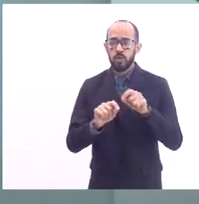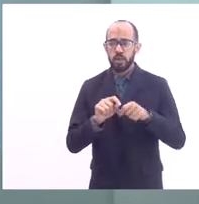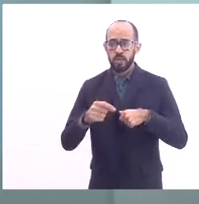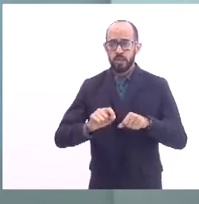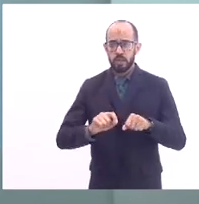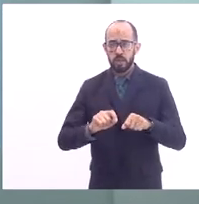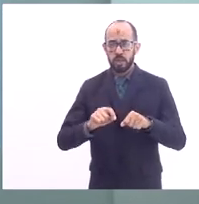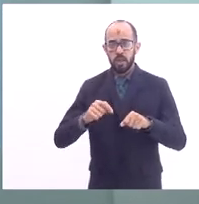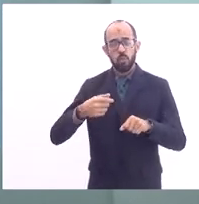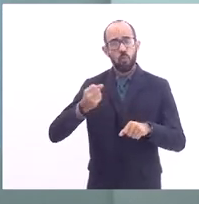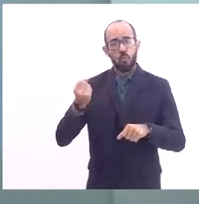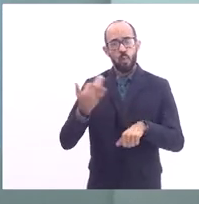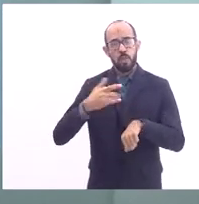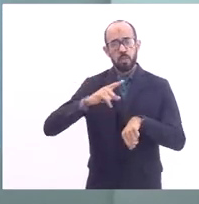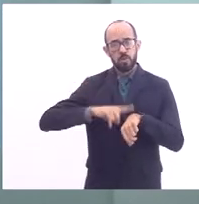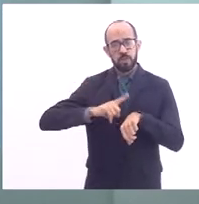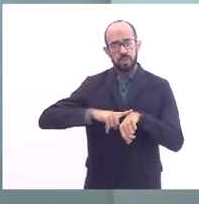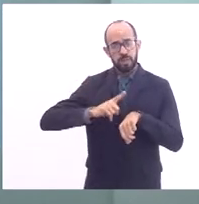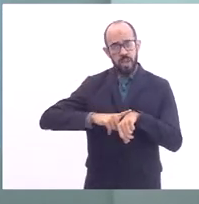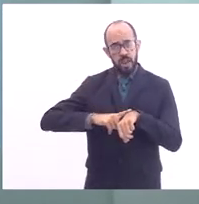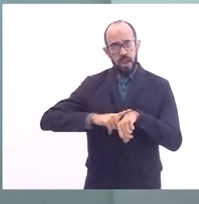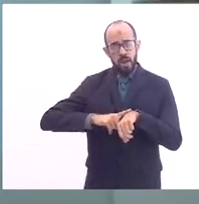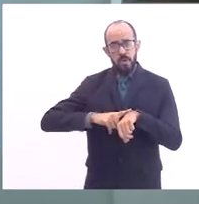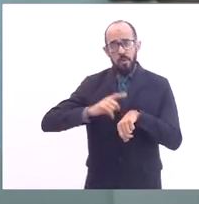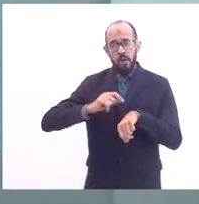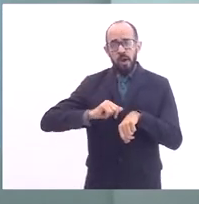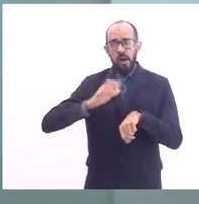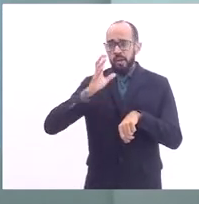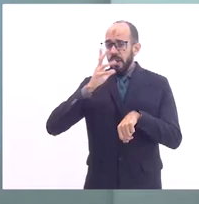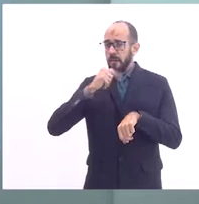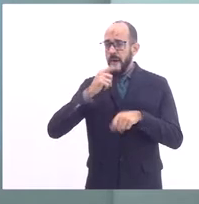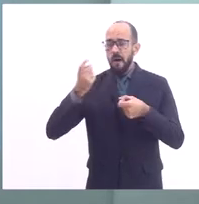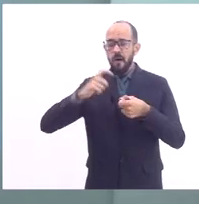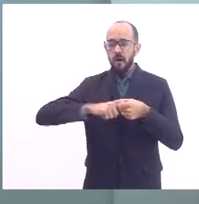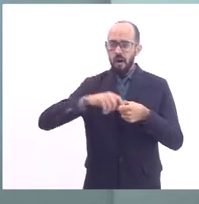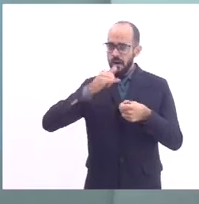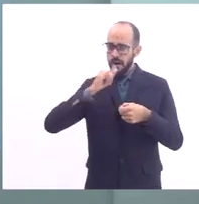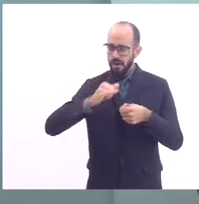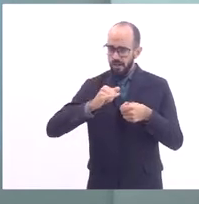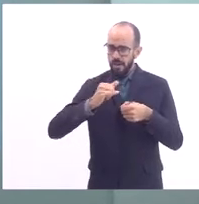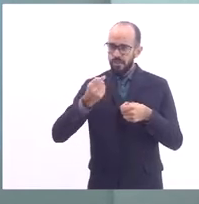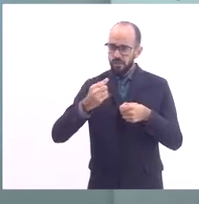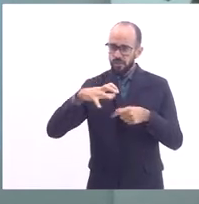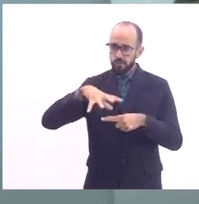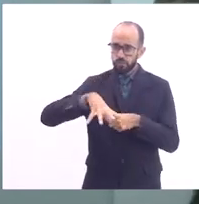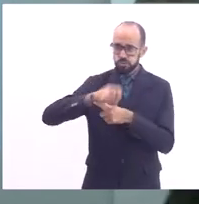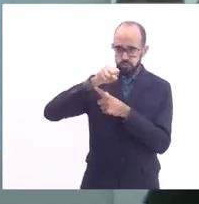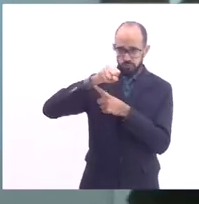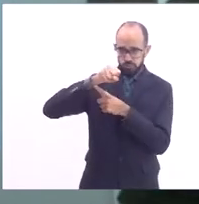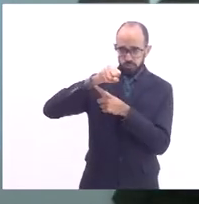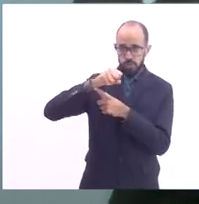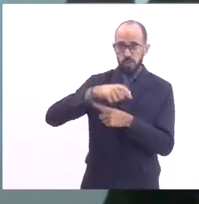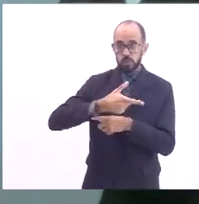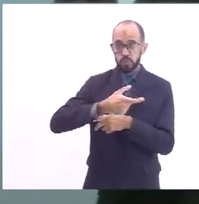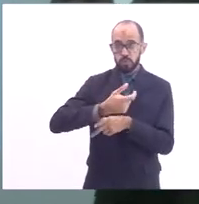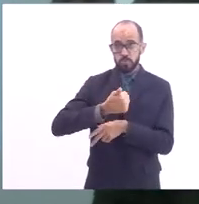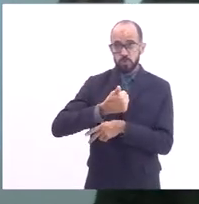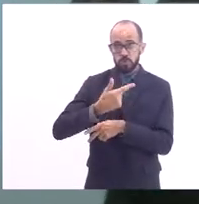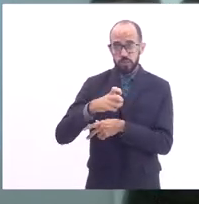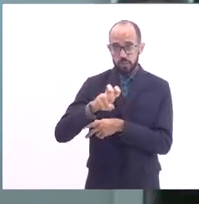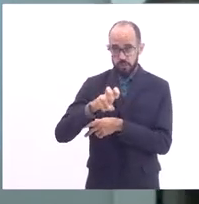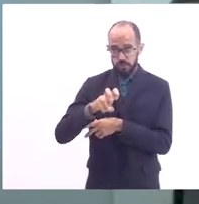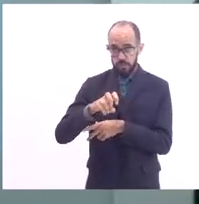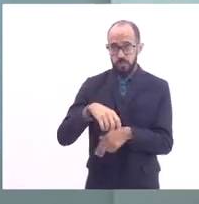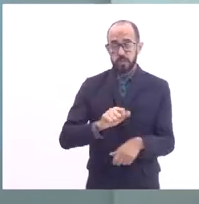duração de frequência, né, duração de interrupção de energia e frequência, aqui nós tínhamos aí em 2015